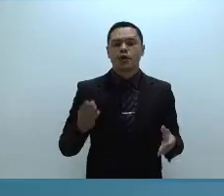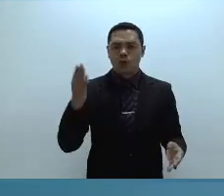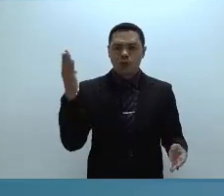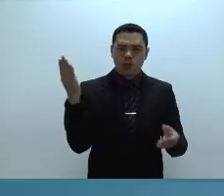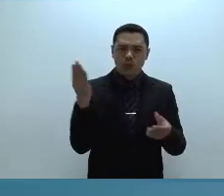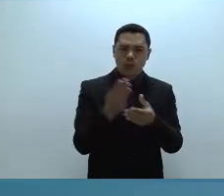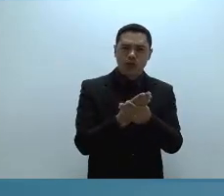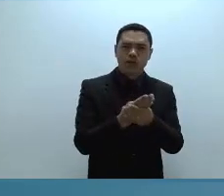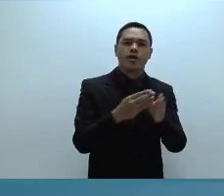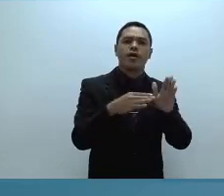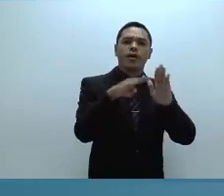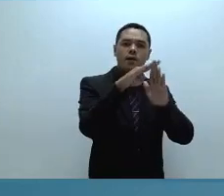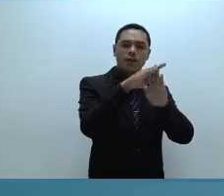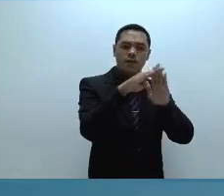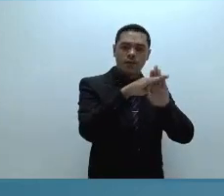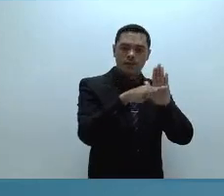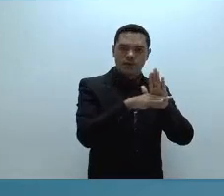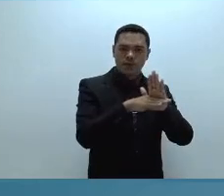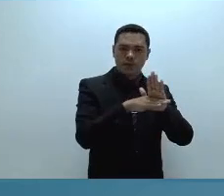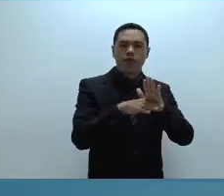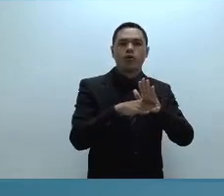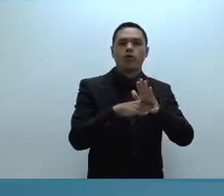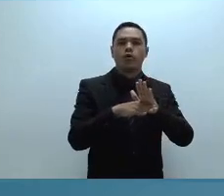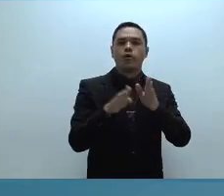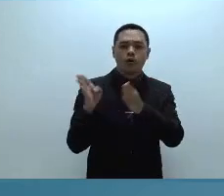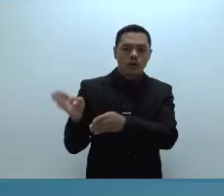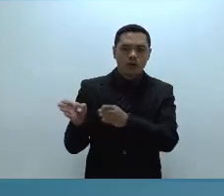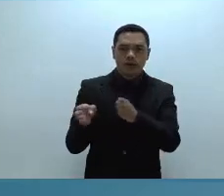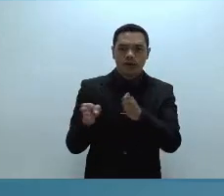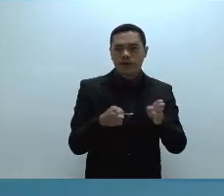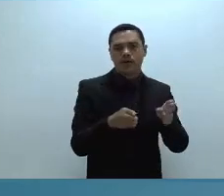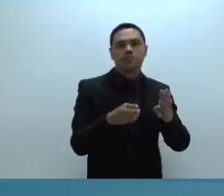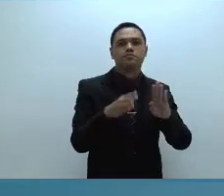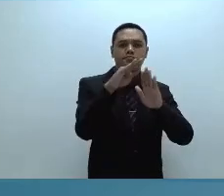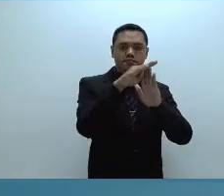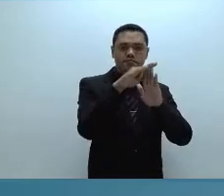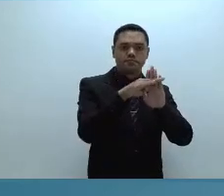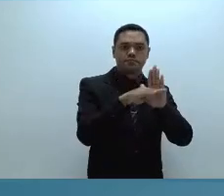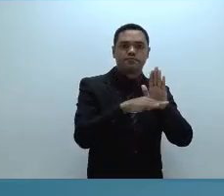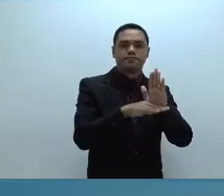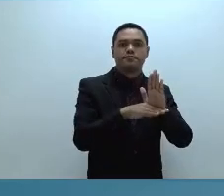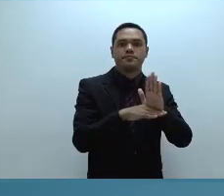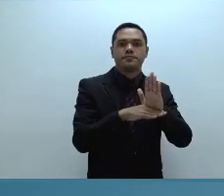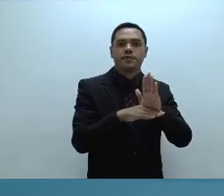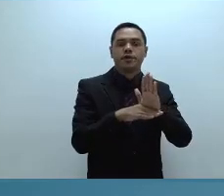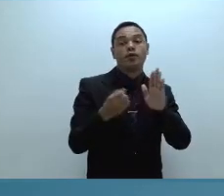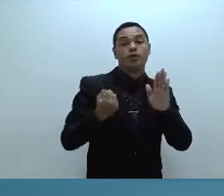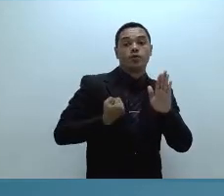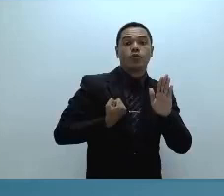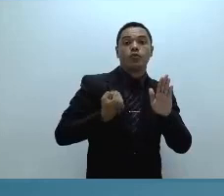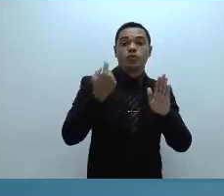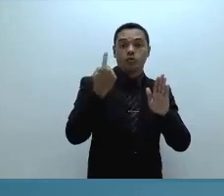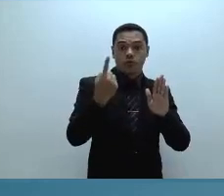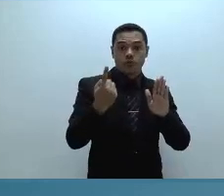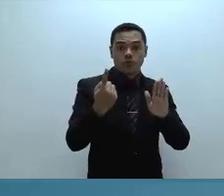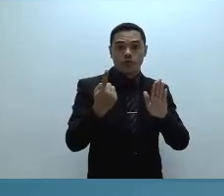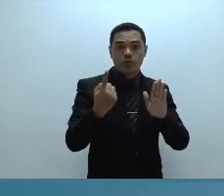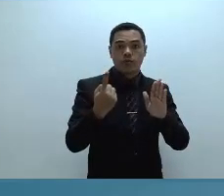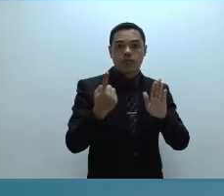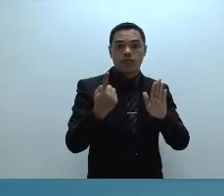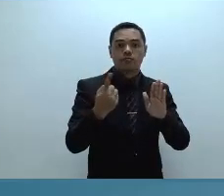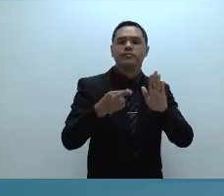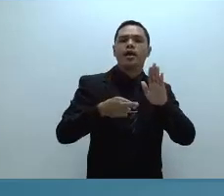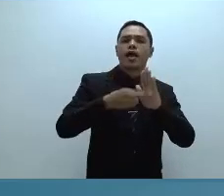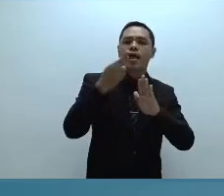processos pautados, vamos ordenar a nossa pauta. O feito de número 1 é de